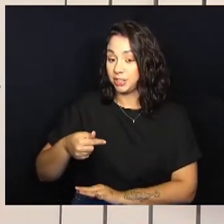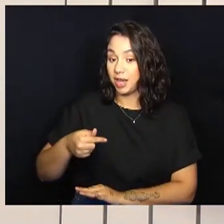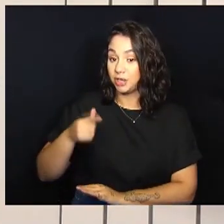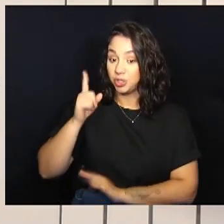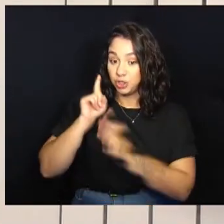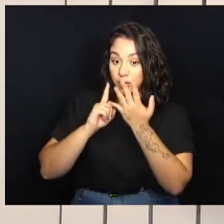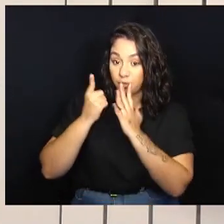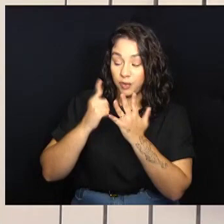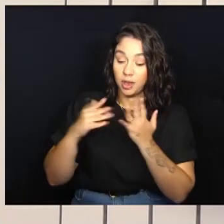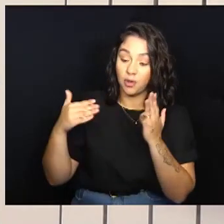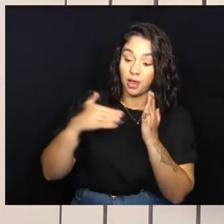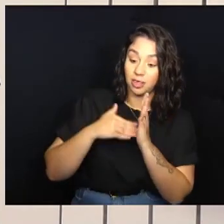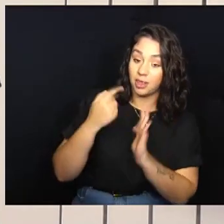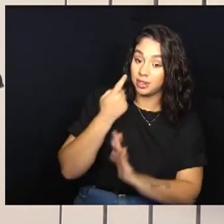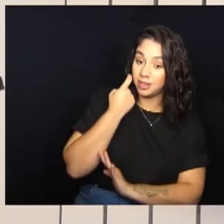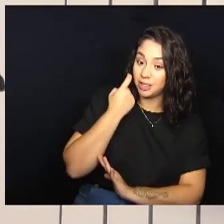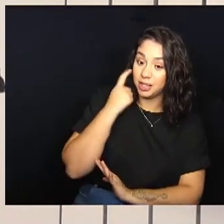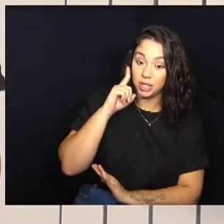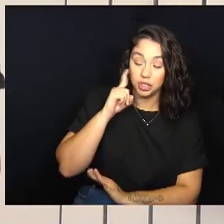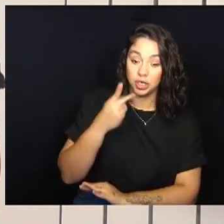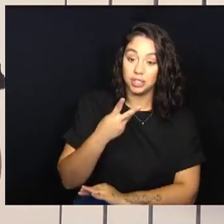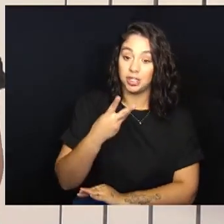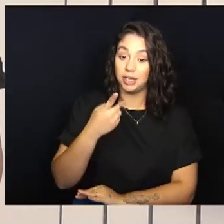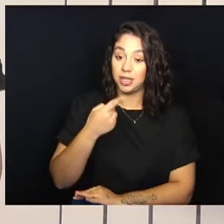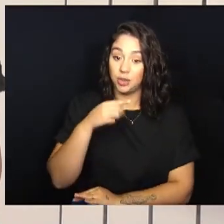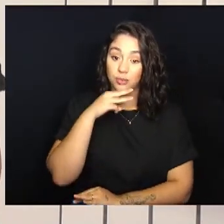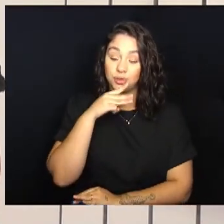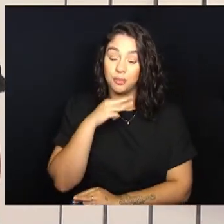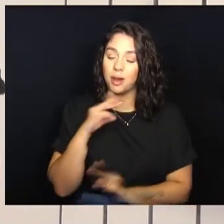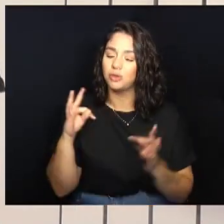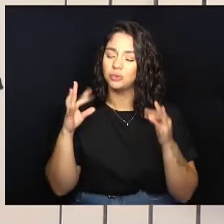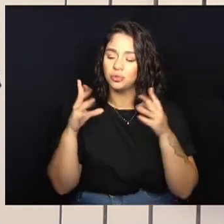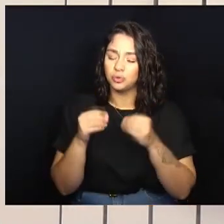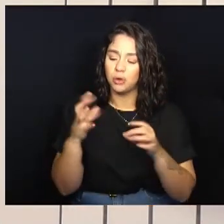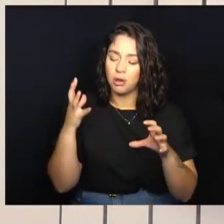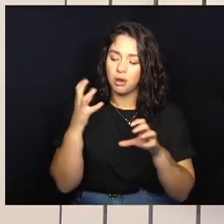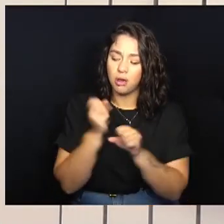até a última sexta-feira, 31 de março. Do total,